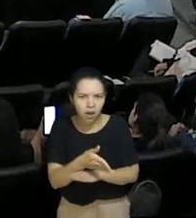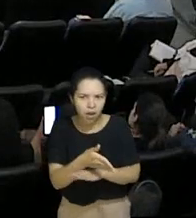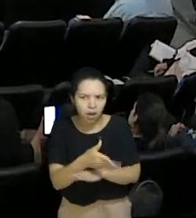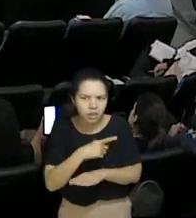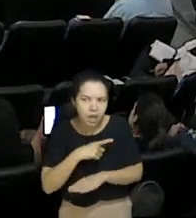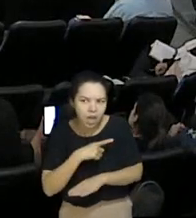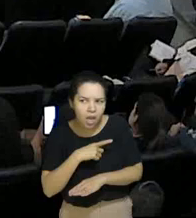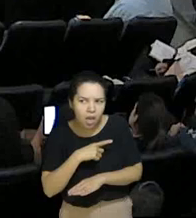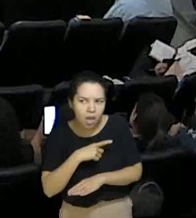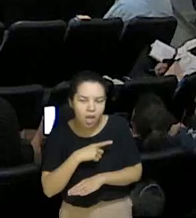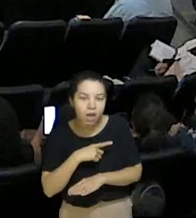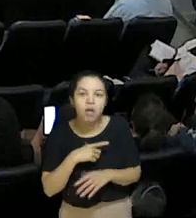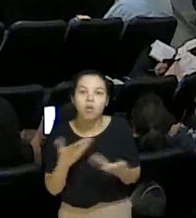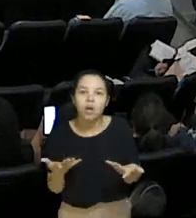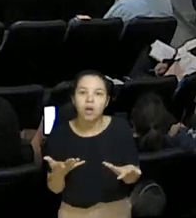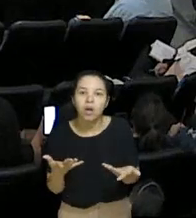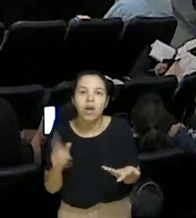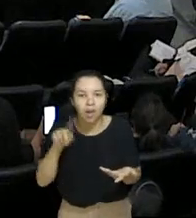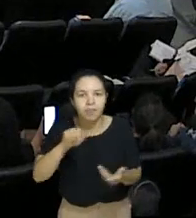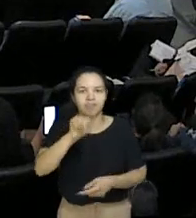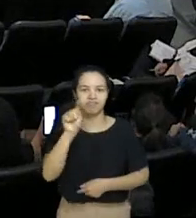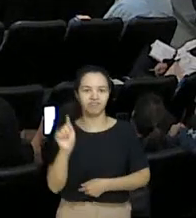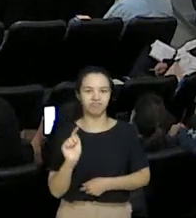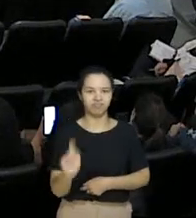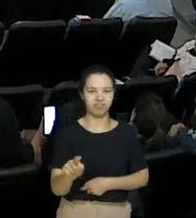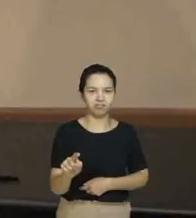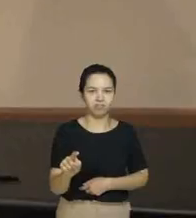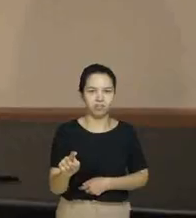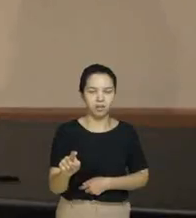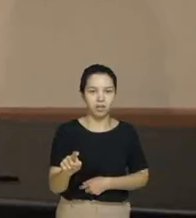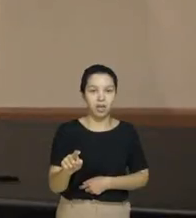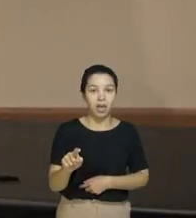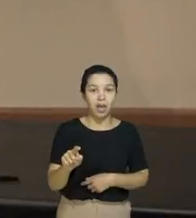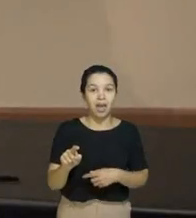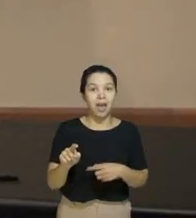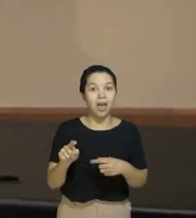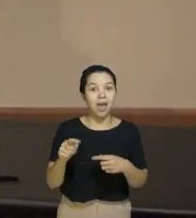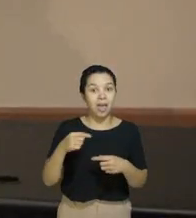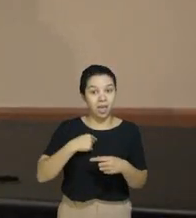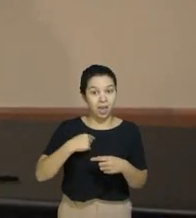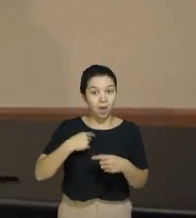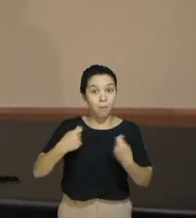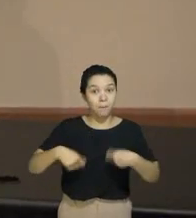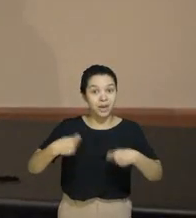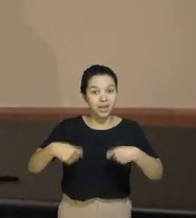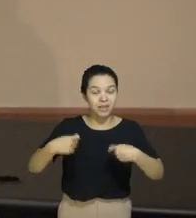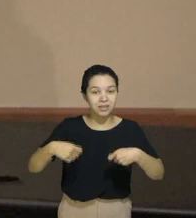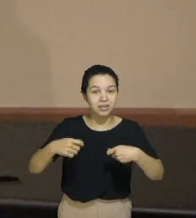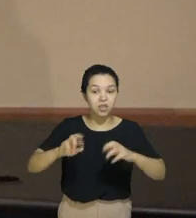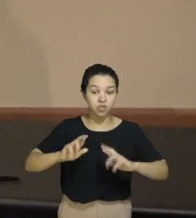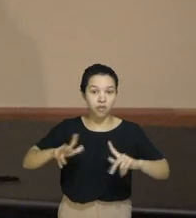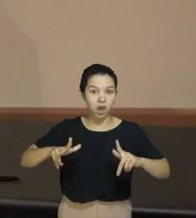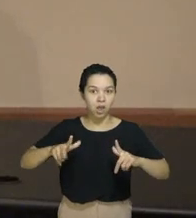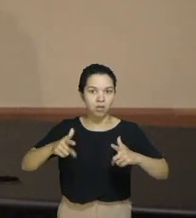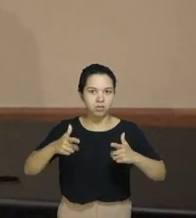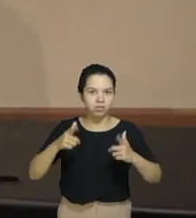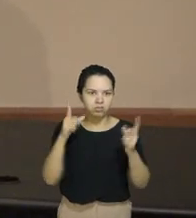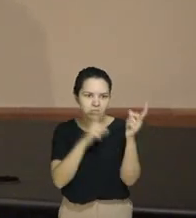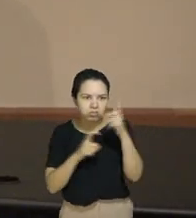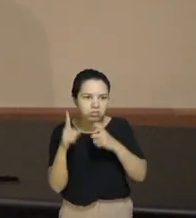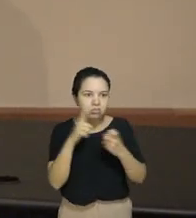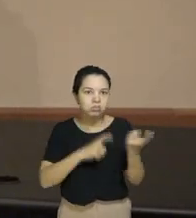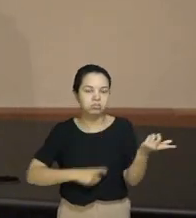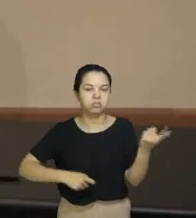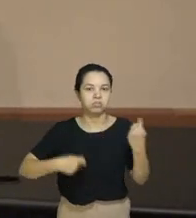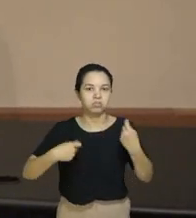Interrogação. Para mim fazer essa curva intonacional, eu preciso ter um bom processamento temporal. Senão